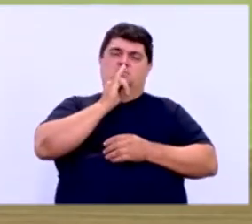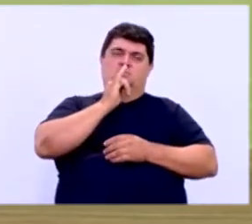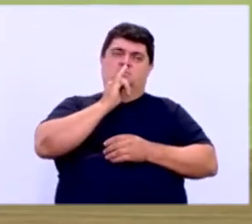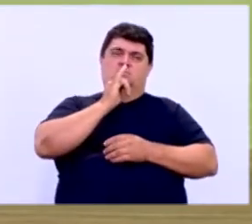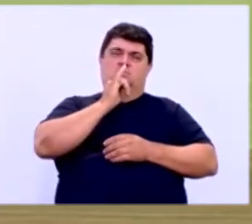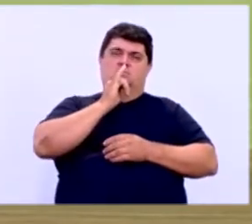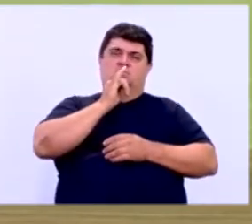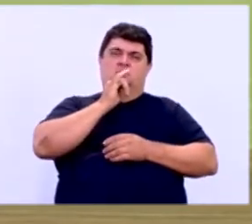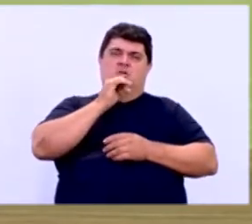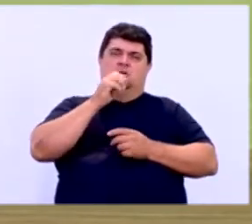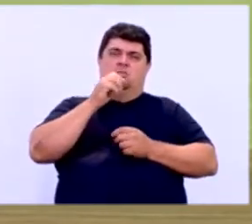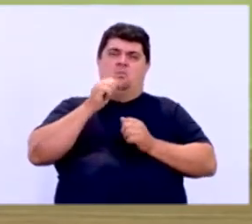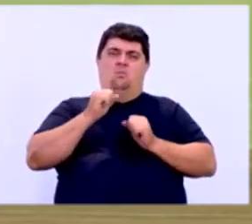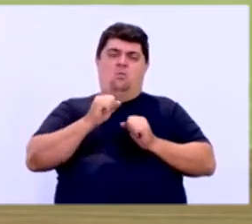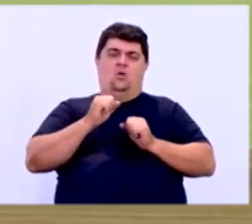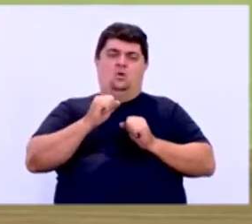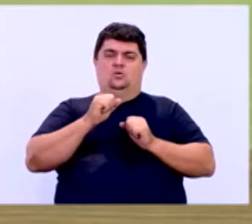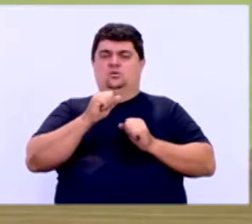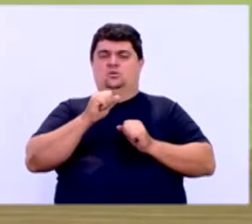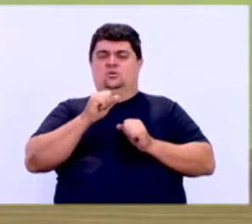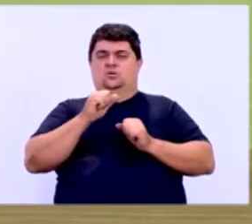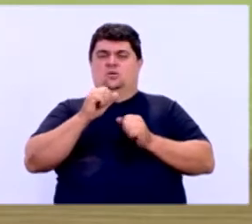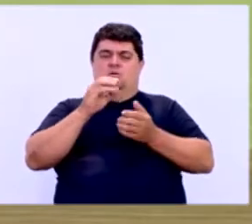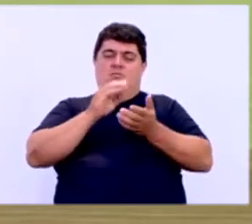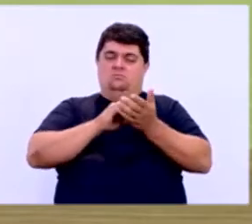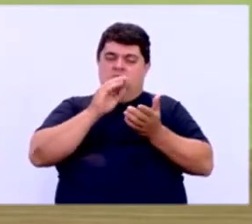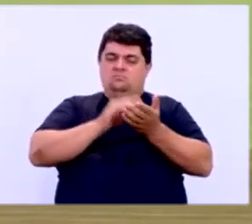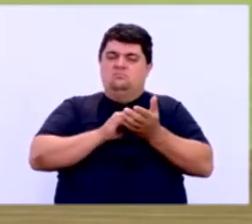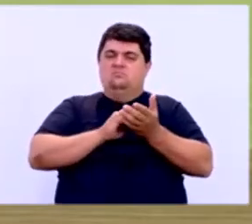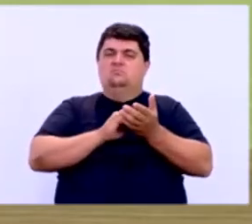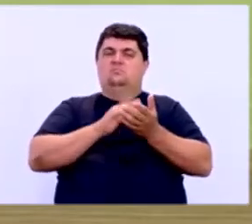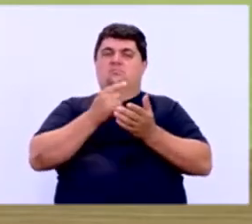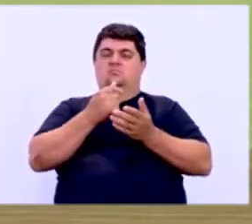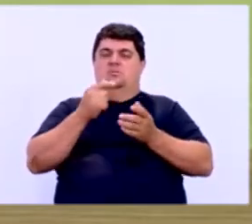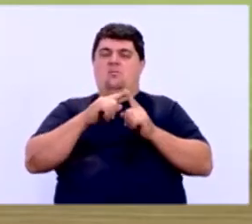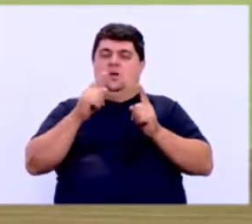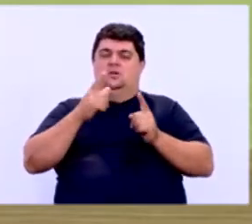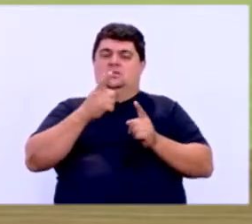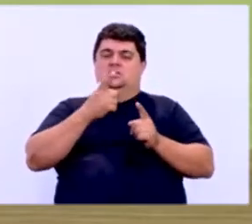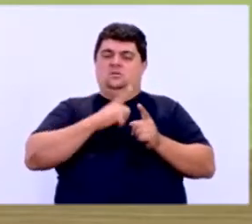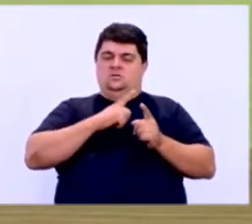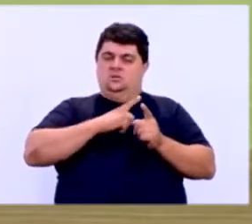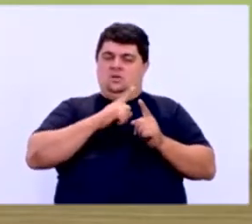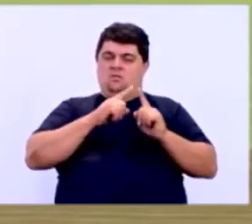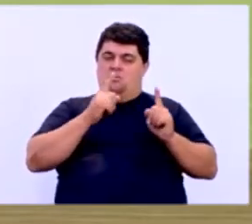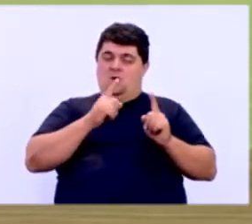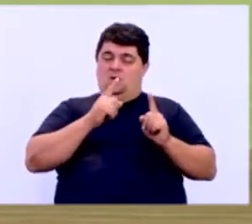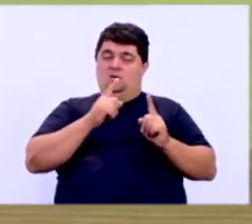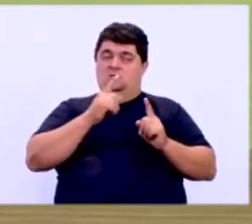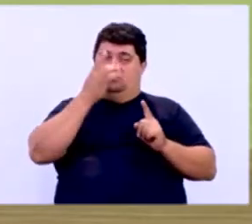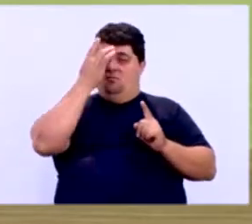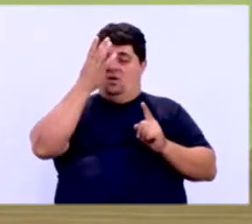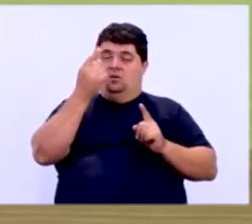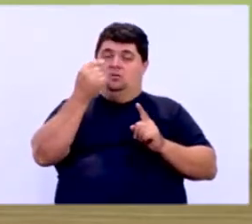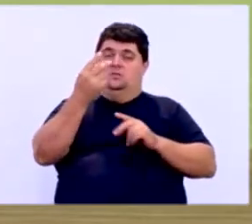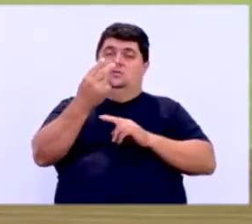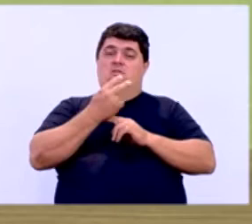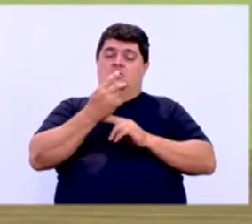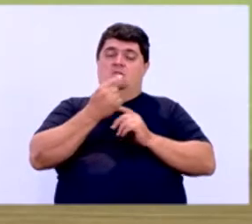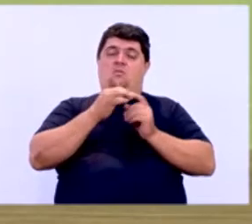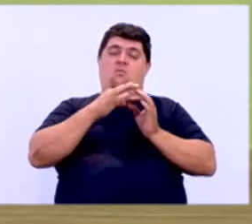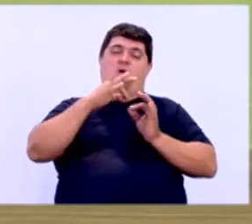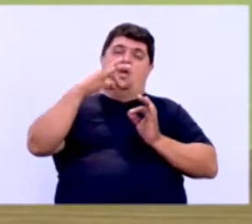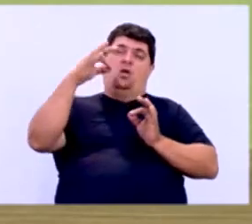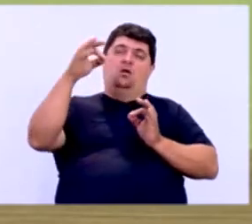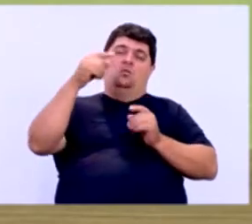a liquidez, né? Aquele dinheiro pode fazer falta. Muitas vezes ela tem, mas é mais sensato fazer um empréstimo a longo prazo, onde vai ser